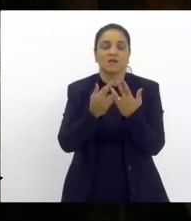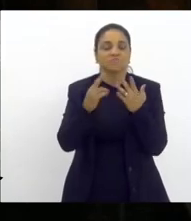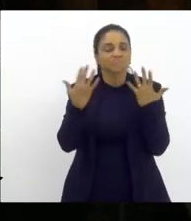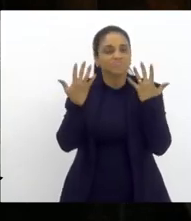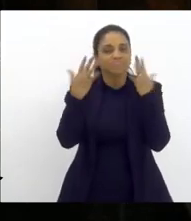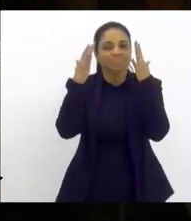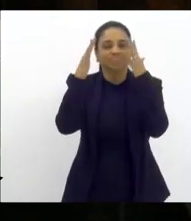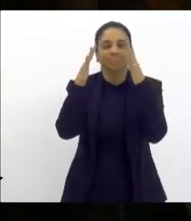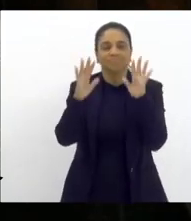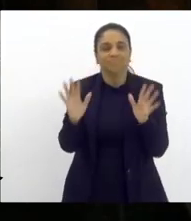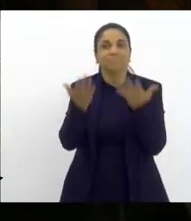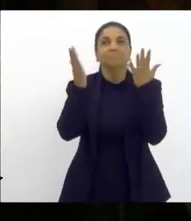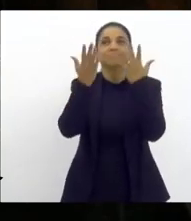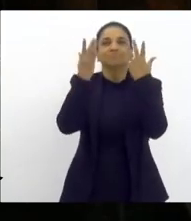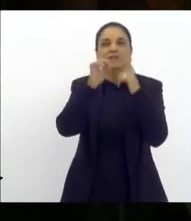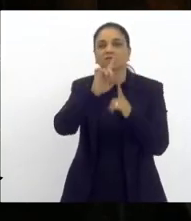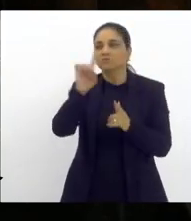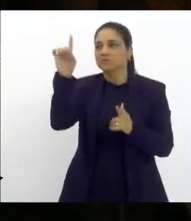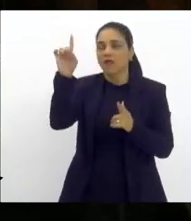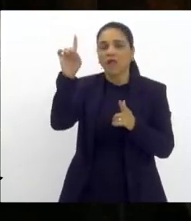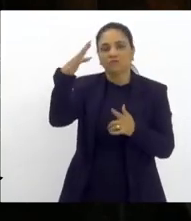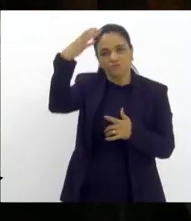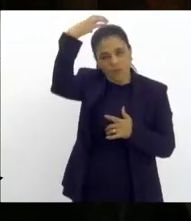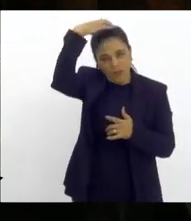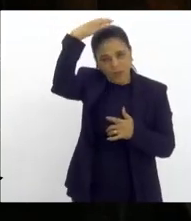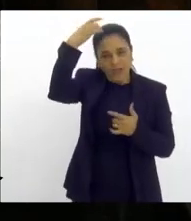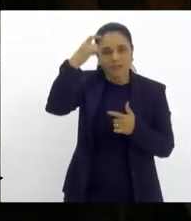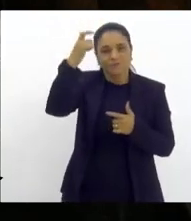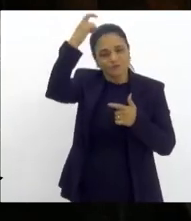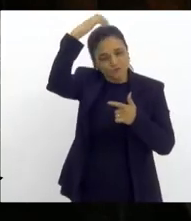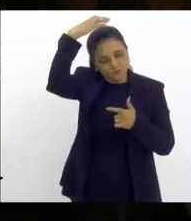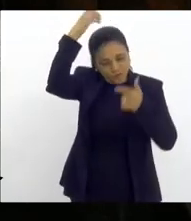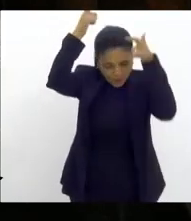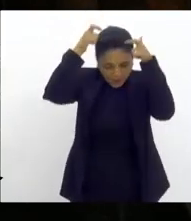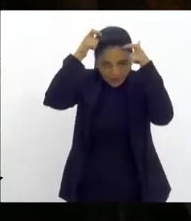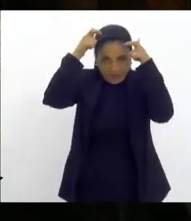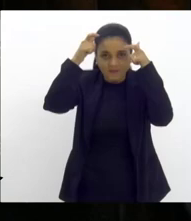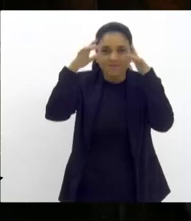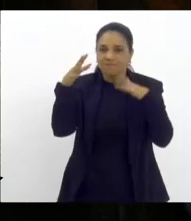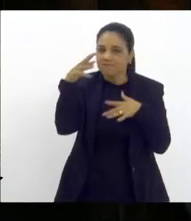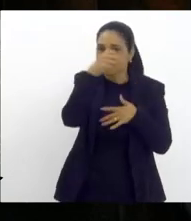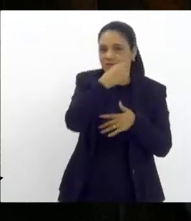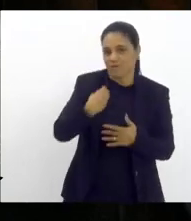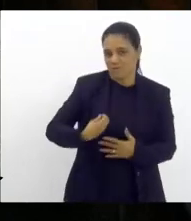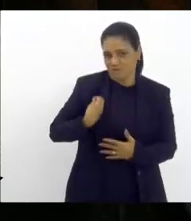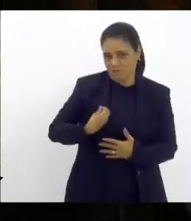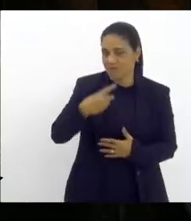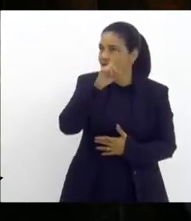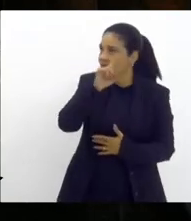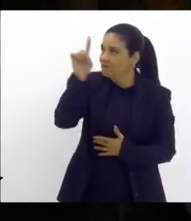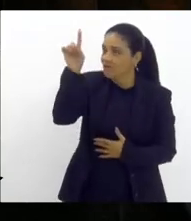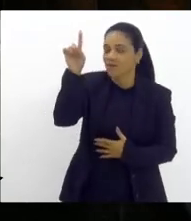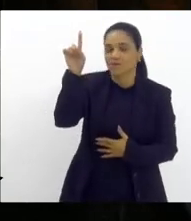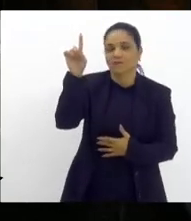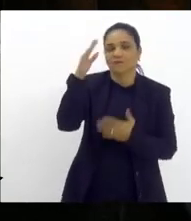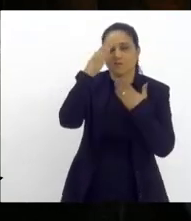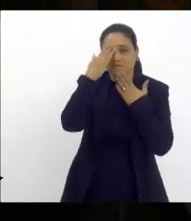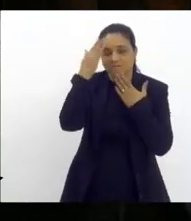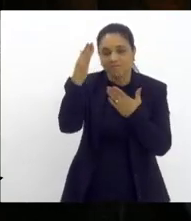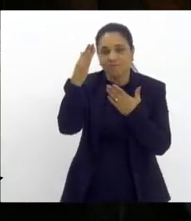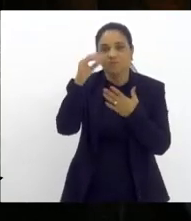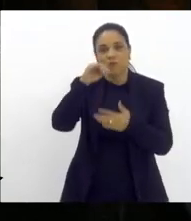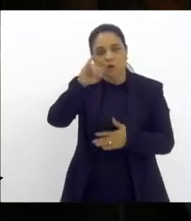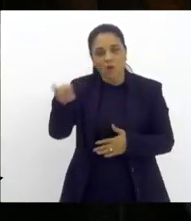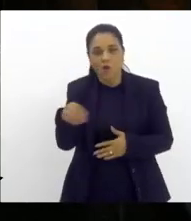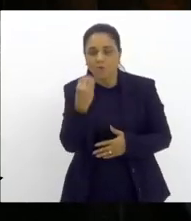que nós entendemos que é o rei dos reis o Salvador na nossa vida portanto eu agradeço muito a Deus por me dar essa